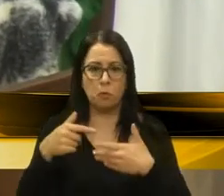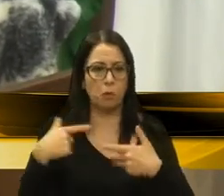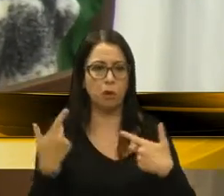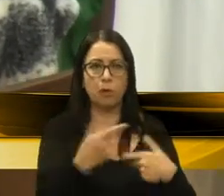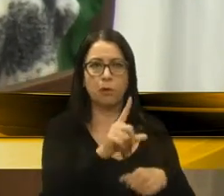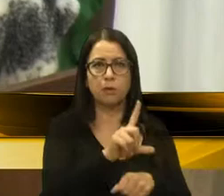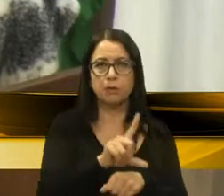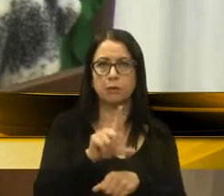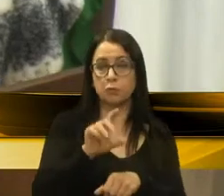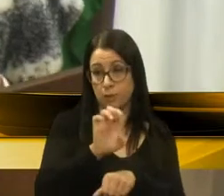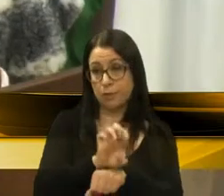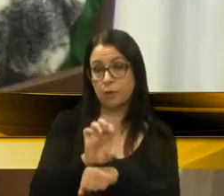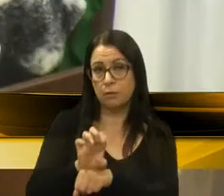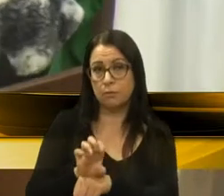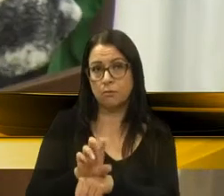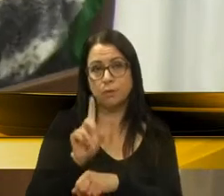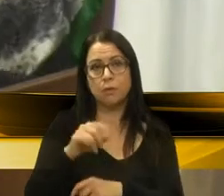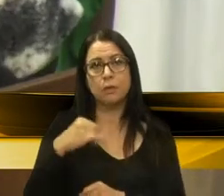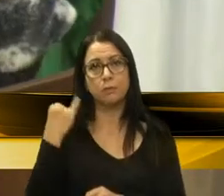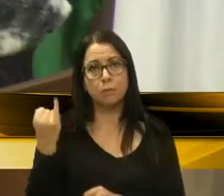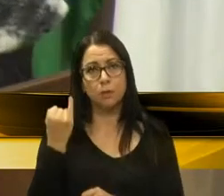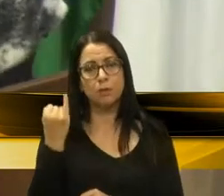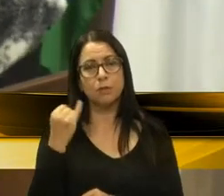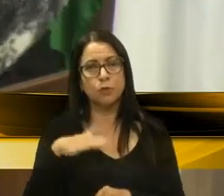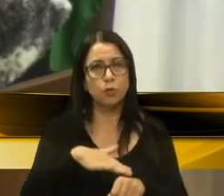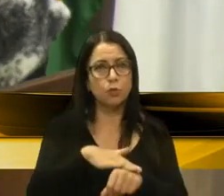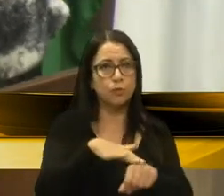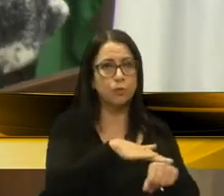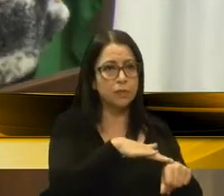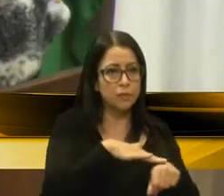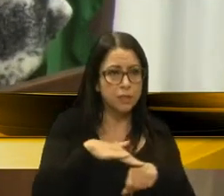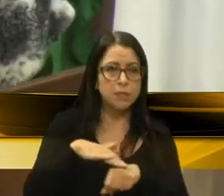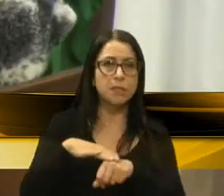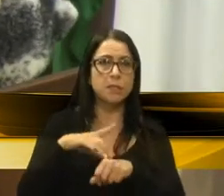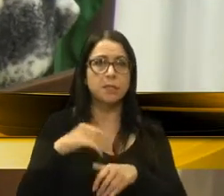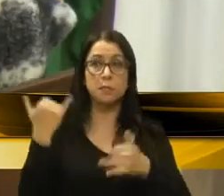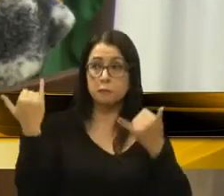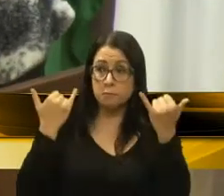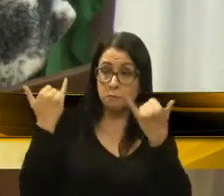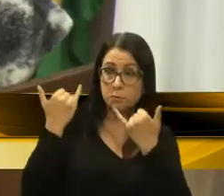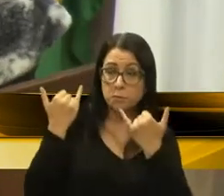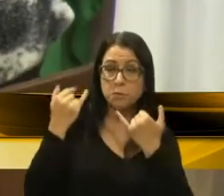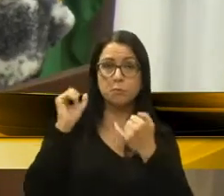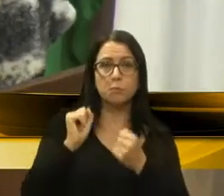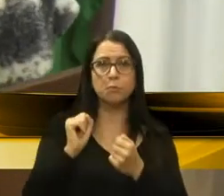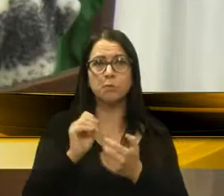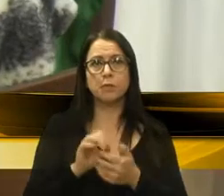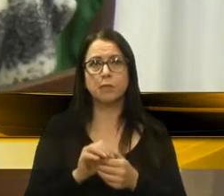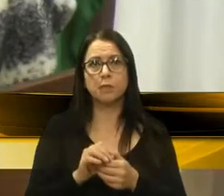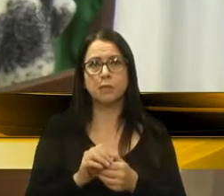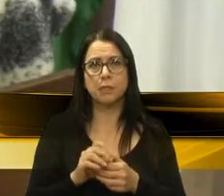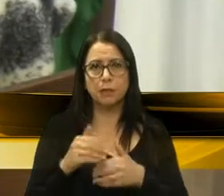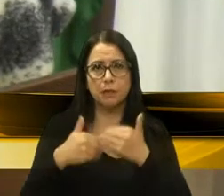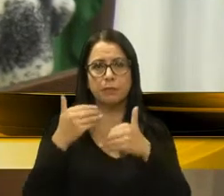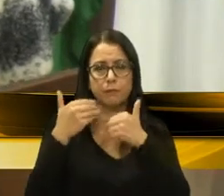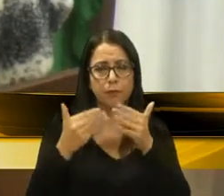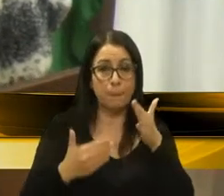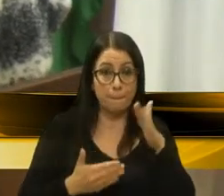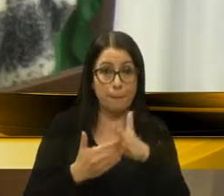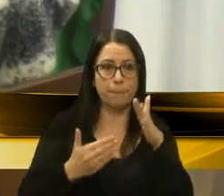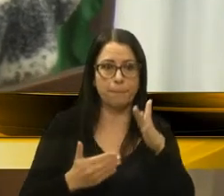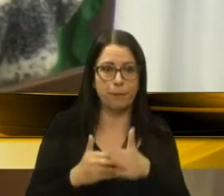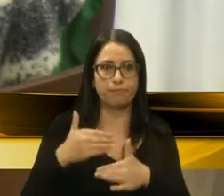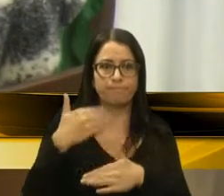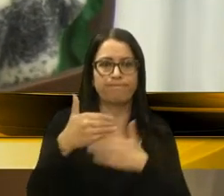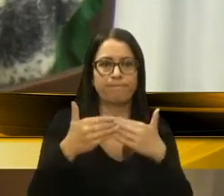Estado. Né? Então, é importante a gente ir conversando com pessoas que têm as informações para a gente poder ir vencendo barreiras, porque o